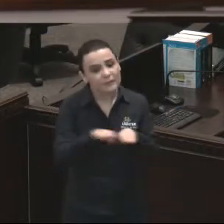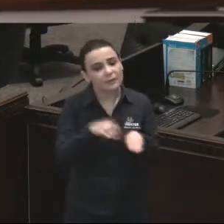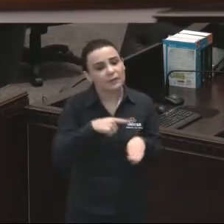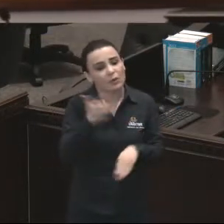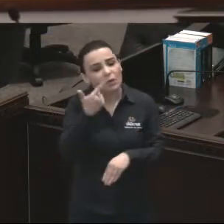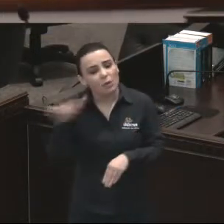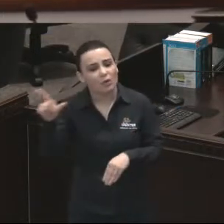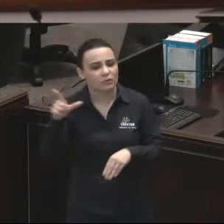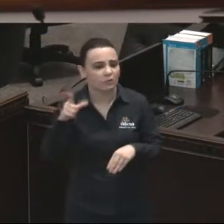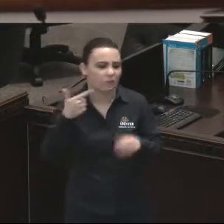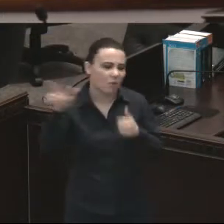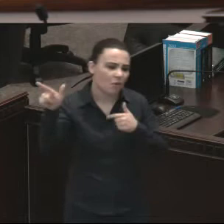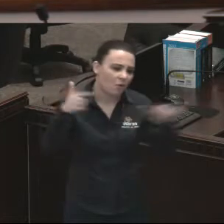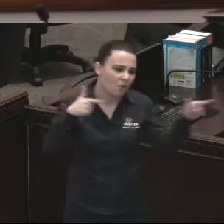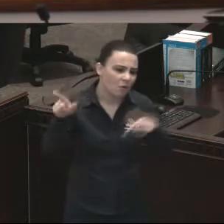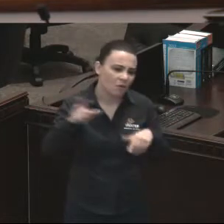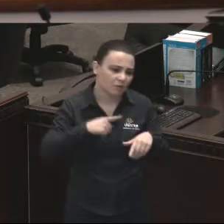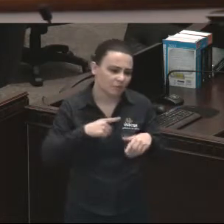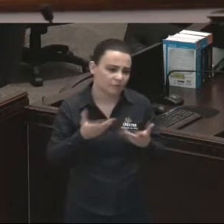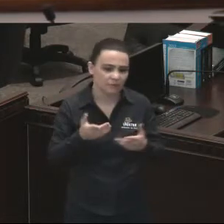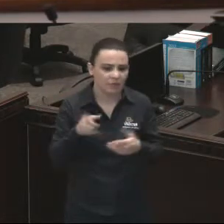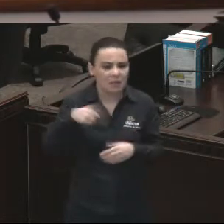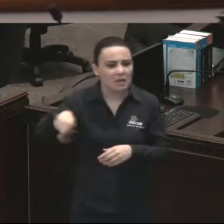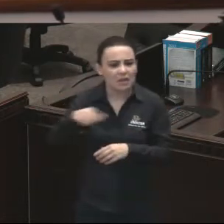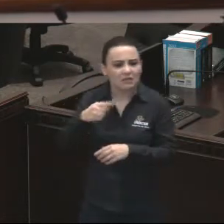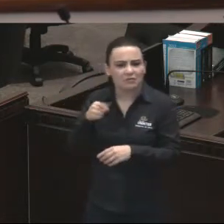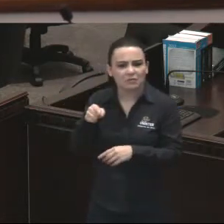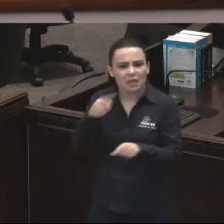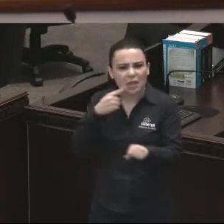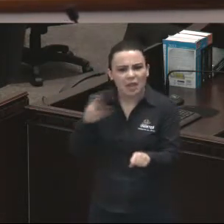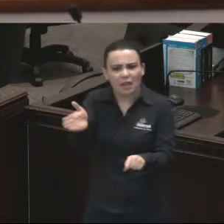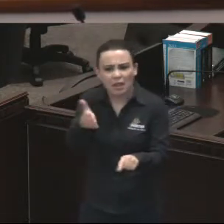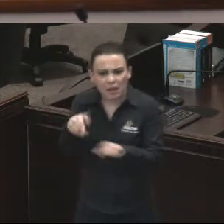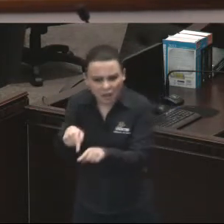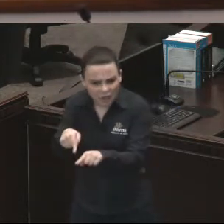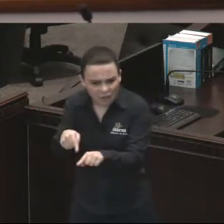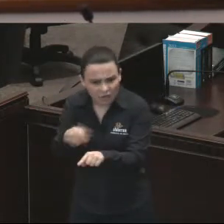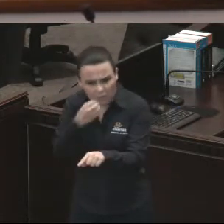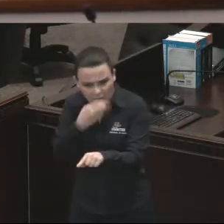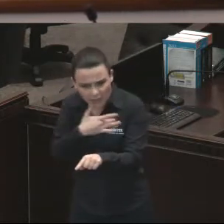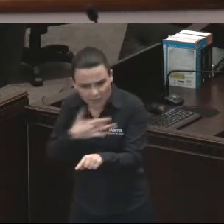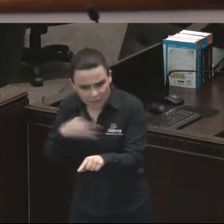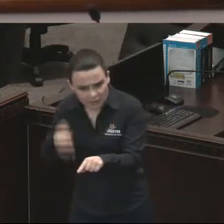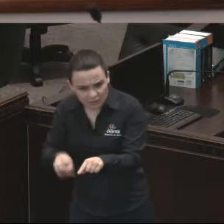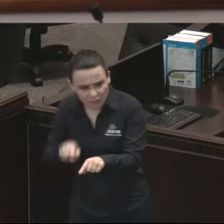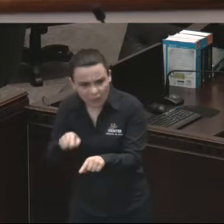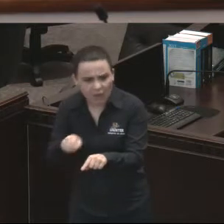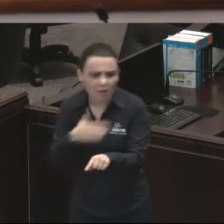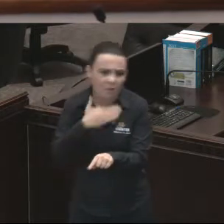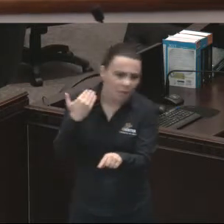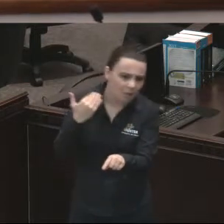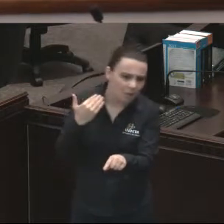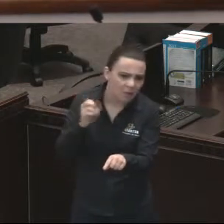são avaliados. Então ninguém avalia se esses peixes estão bem de saúde. A gente avalia morreu ou não morreu.